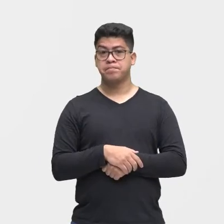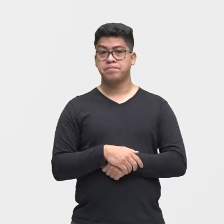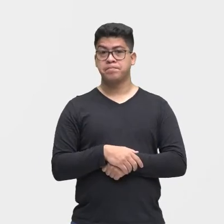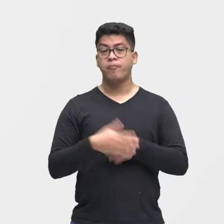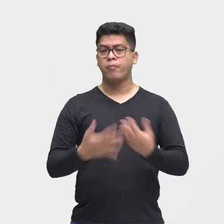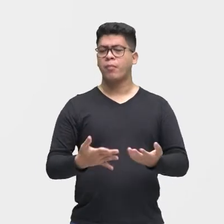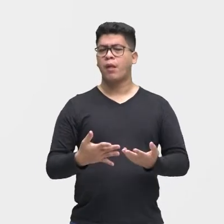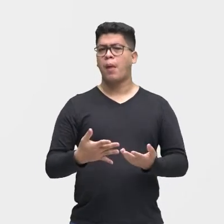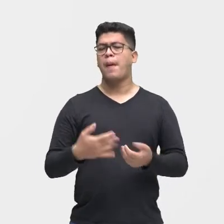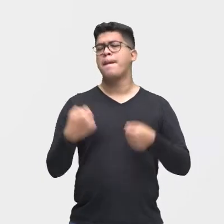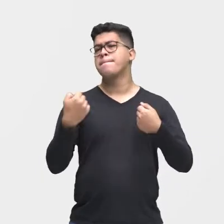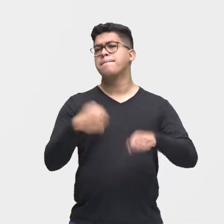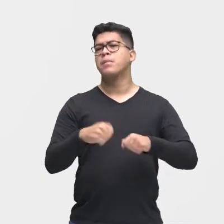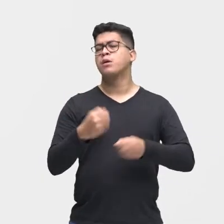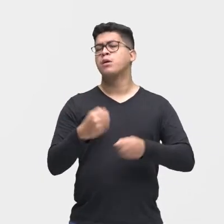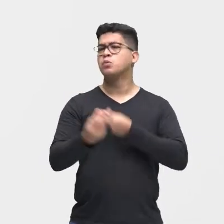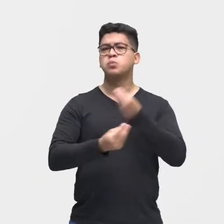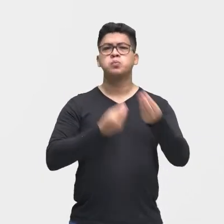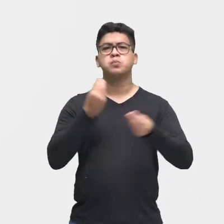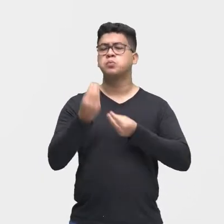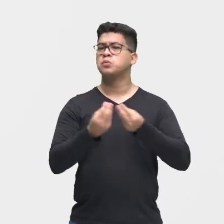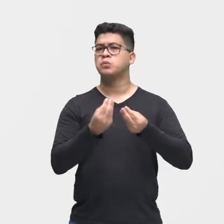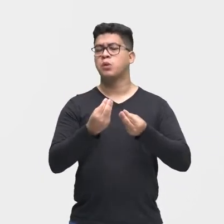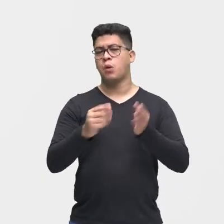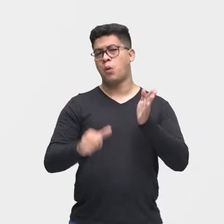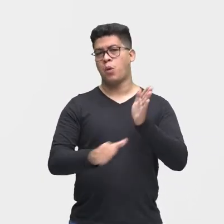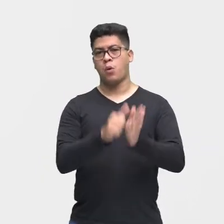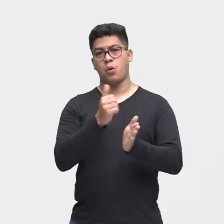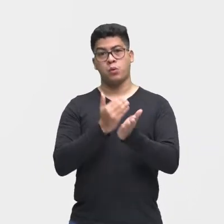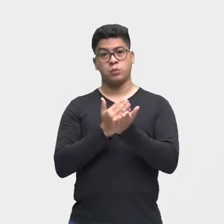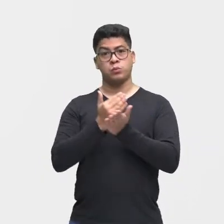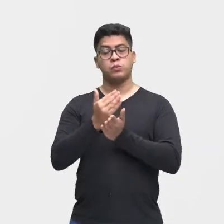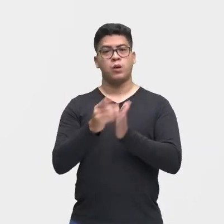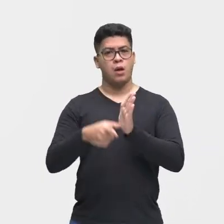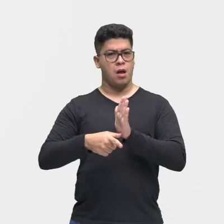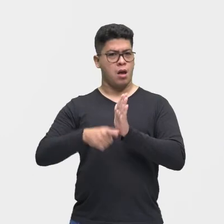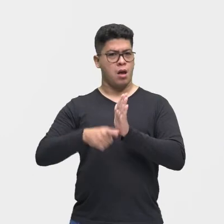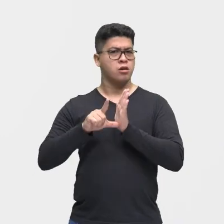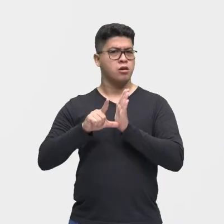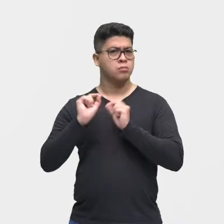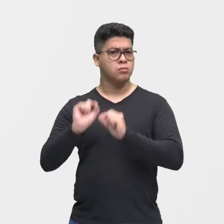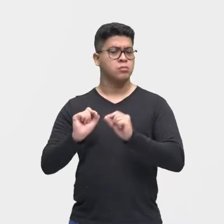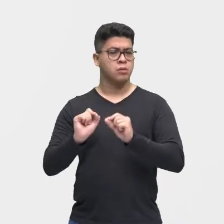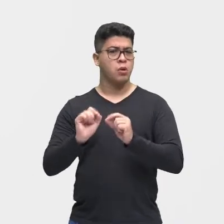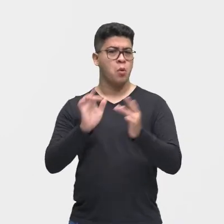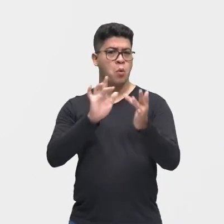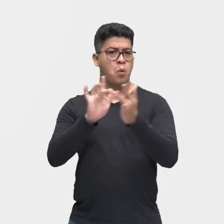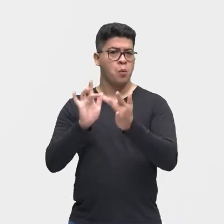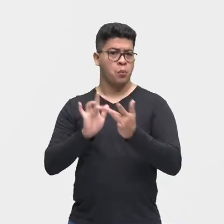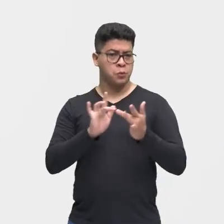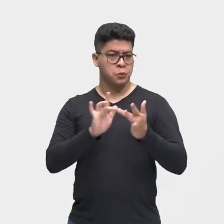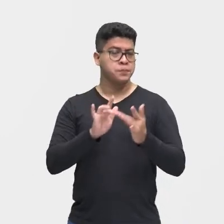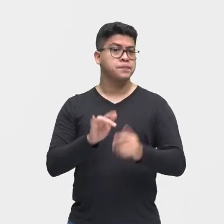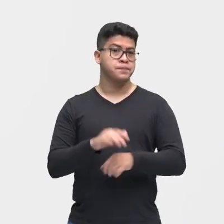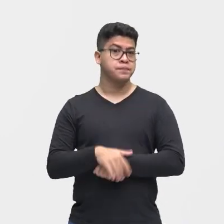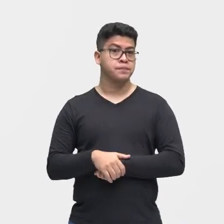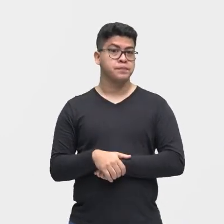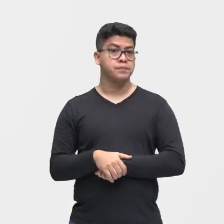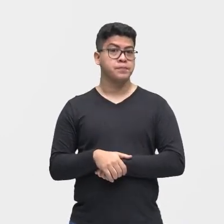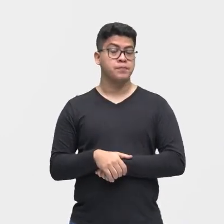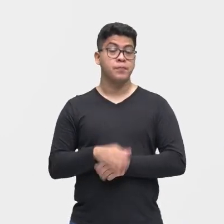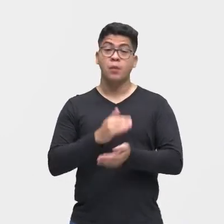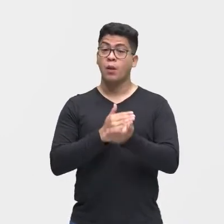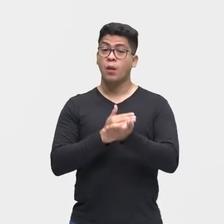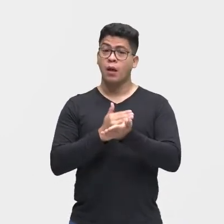que a gente tem que saber desde ali do primeiro momento que a gente entrar em contato com esse jogo primeiro o lance